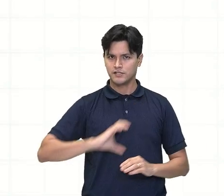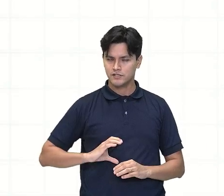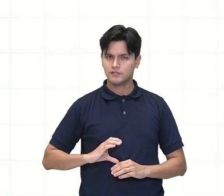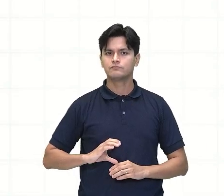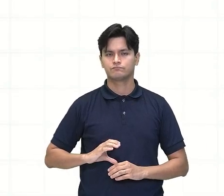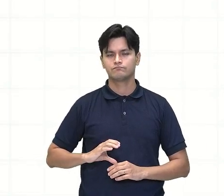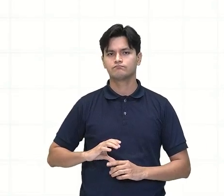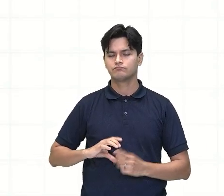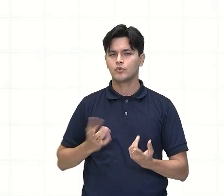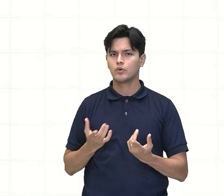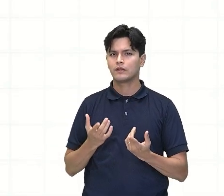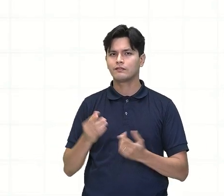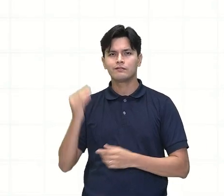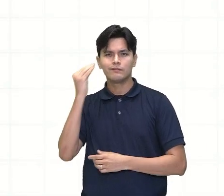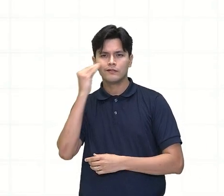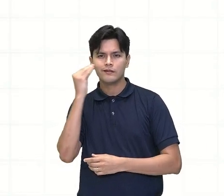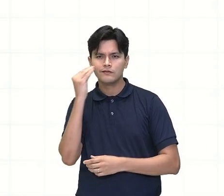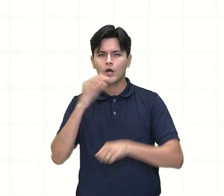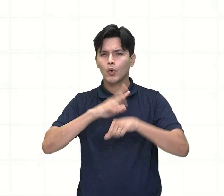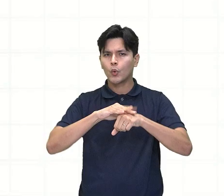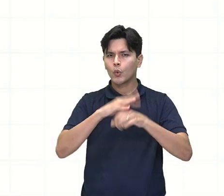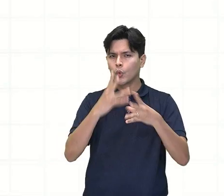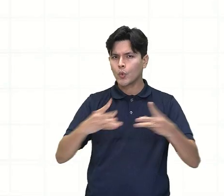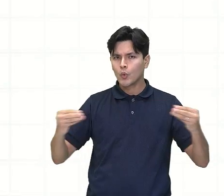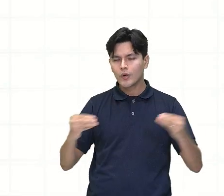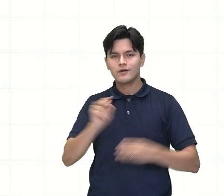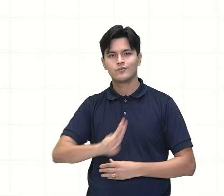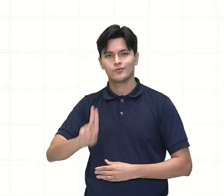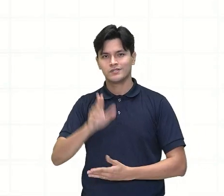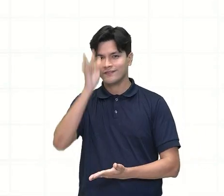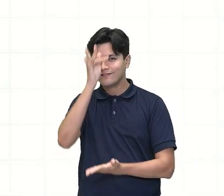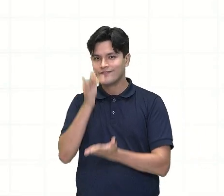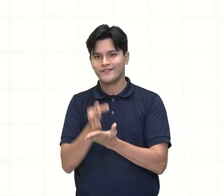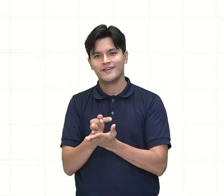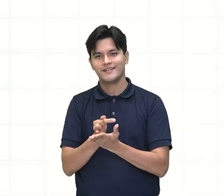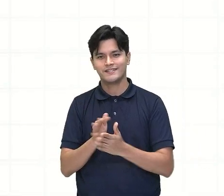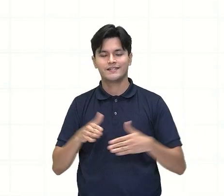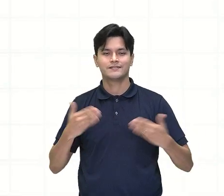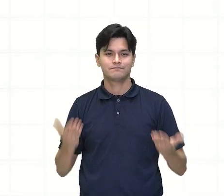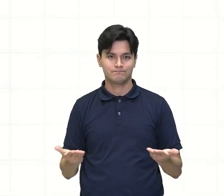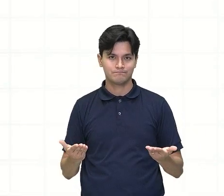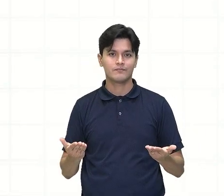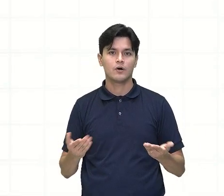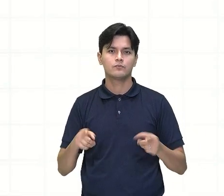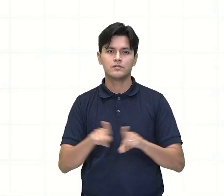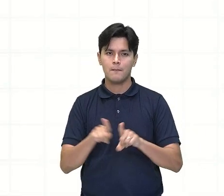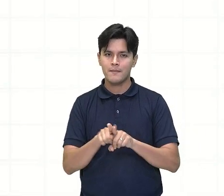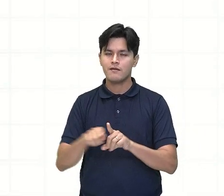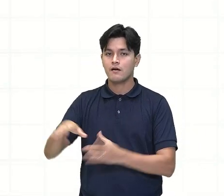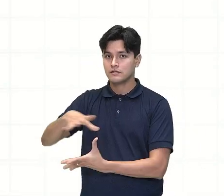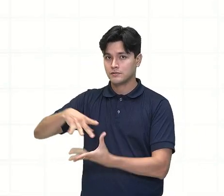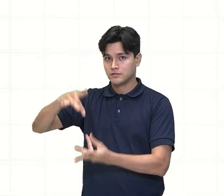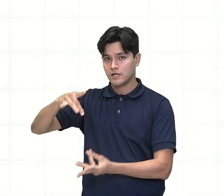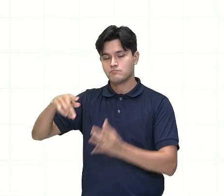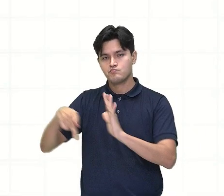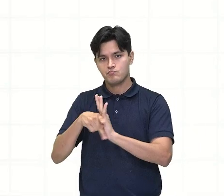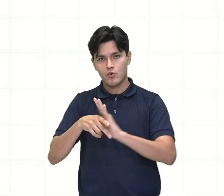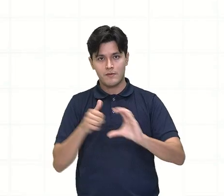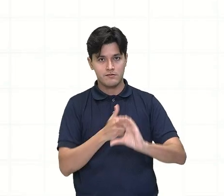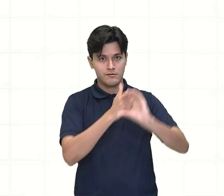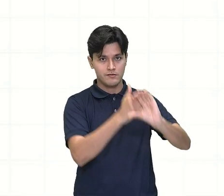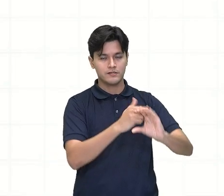cristã, ela promove também um bem-estar emocional, ajudando as pessoas a lidarem com o sofrimento, com a morte, com o